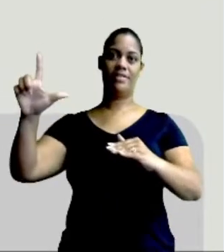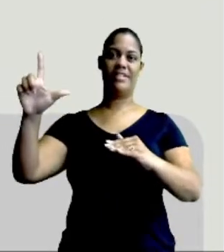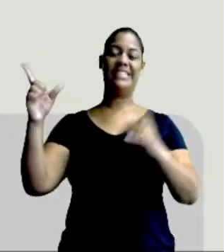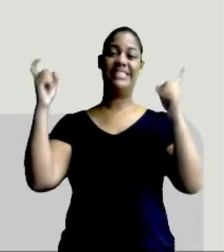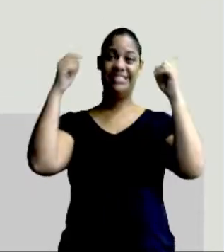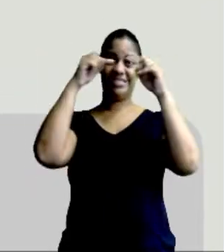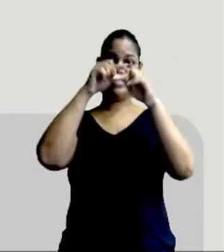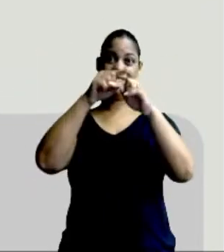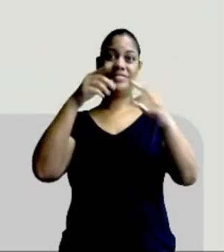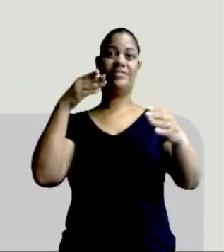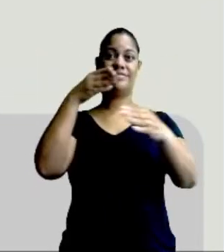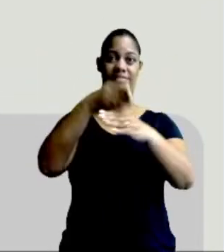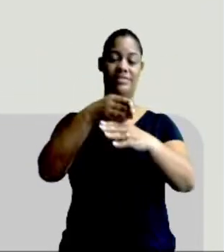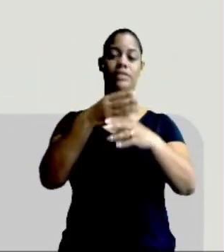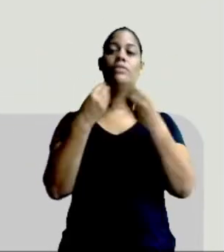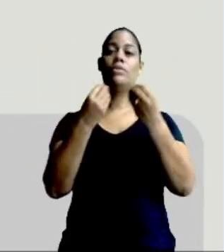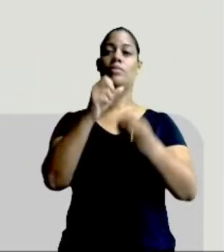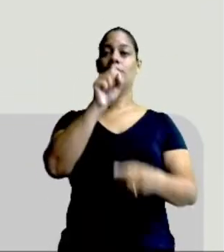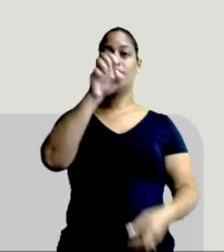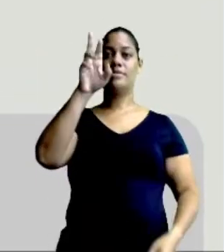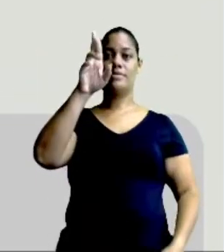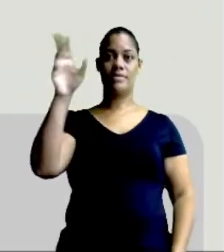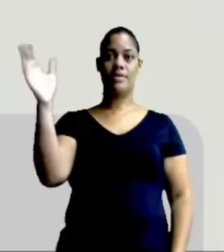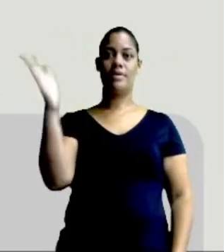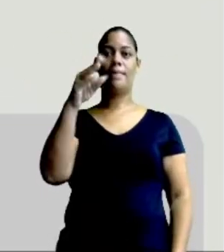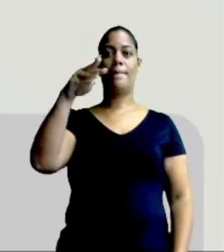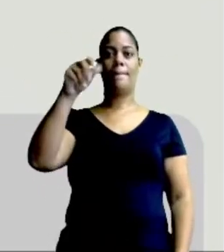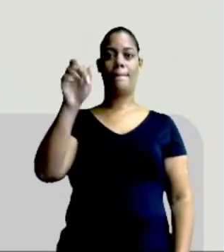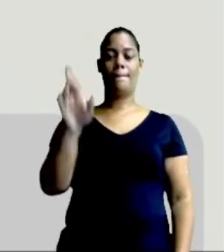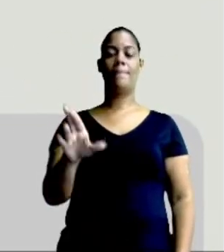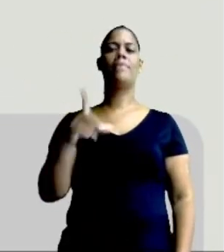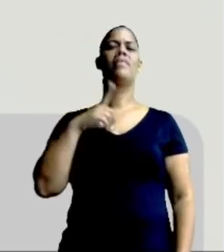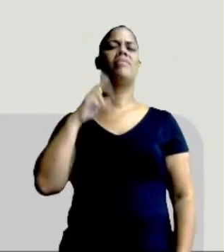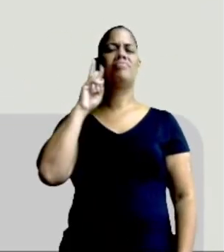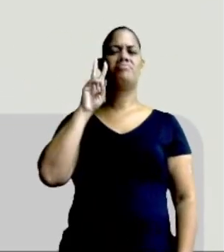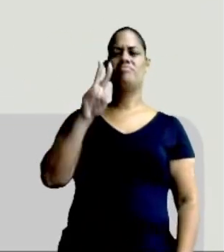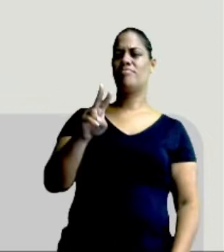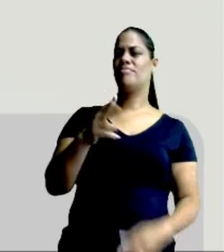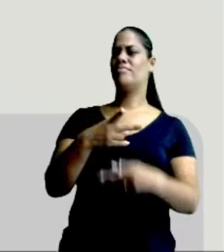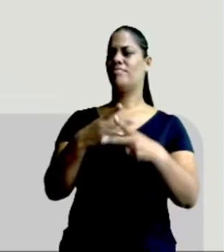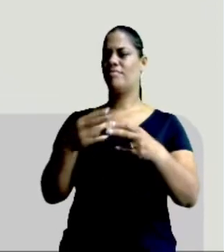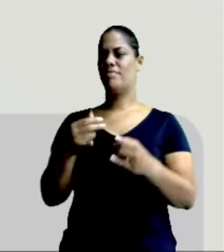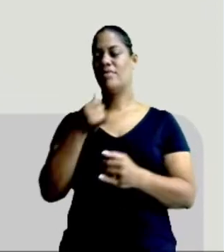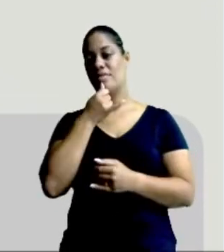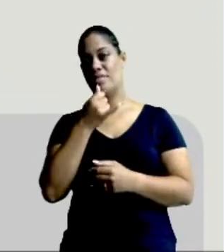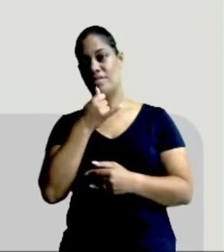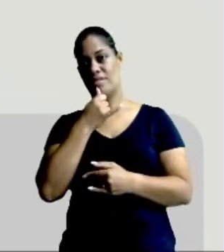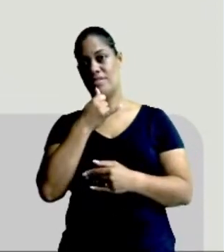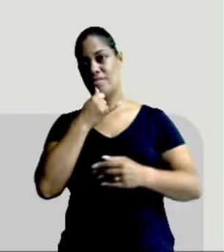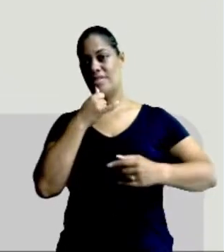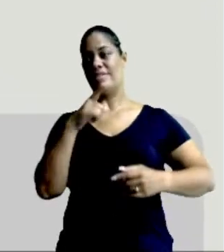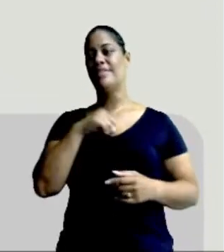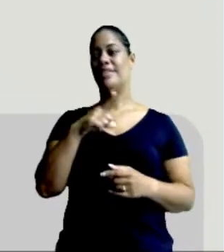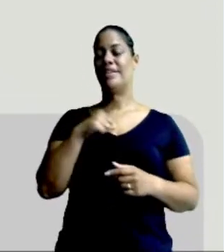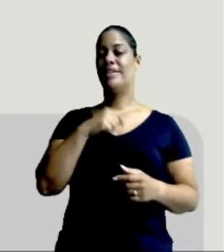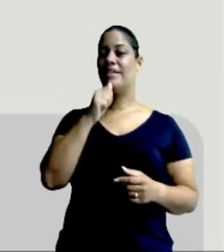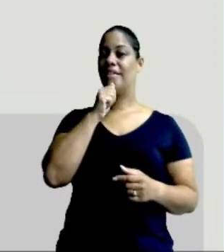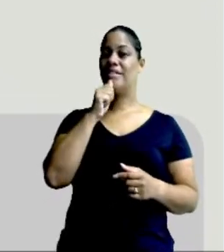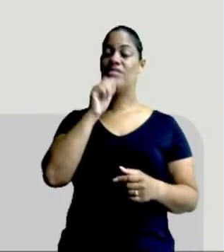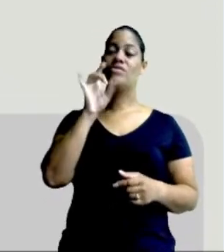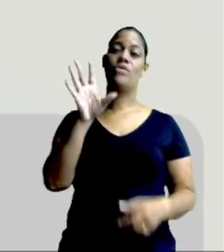difícil acesso, como a Serra do Mar. E aí eu trago um dado para vocês, que é um pouco triste, né? Que restam cerca